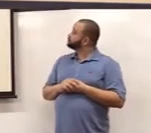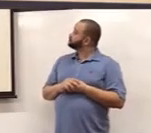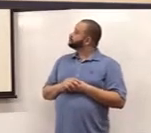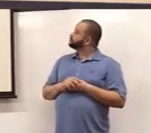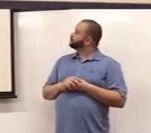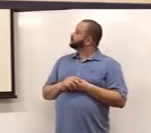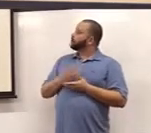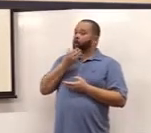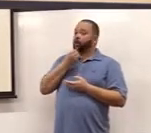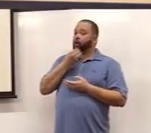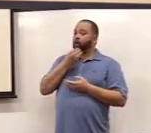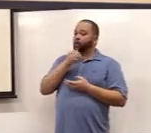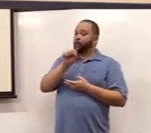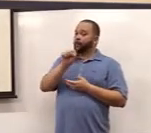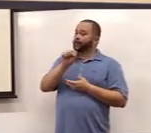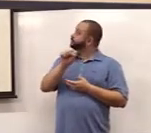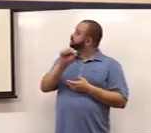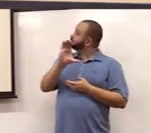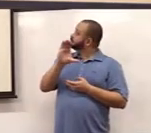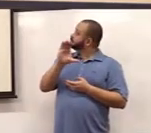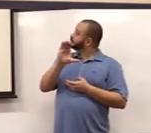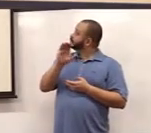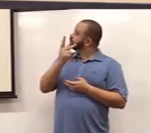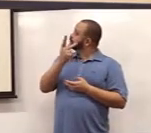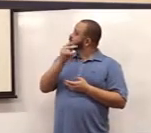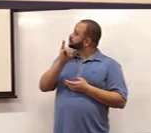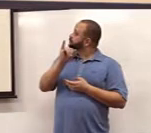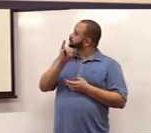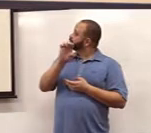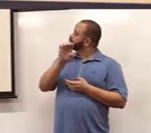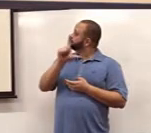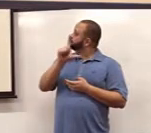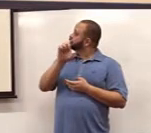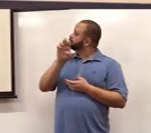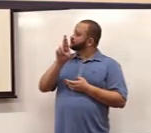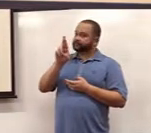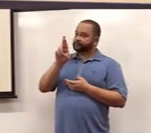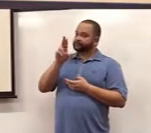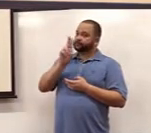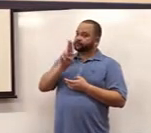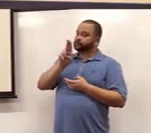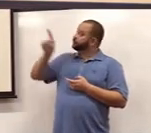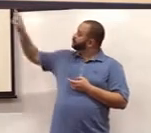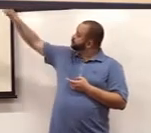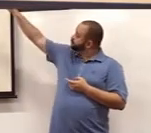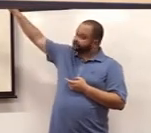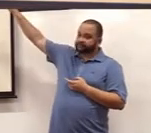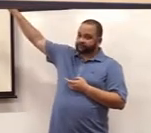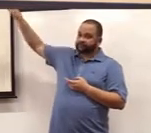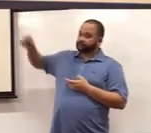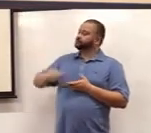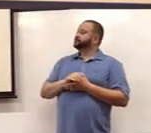um poeta que escreveu esse poema